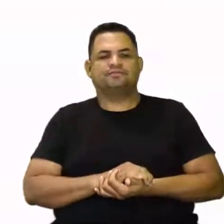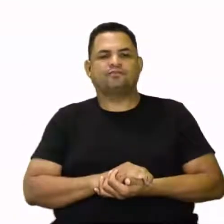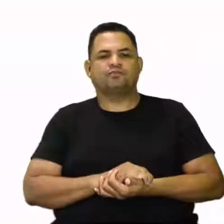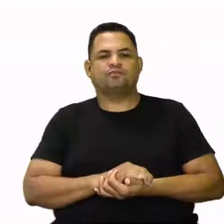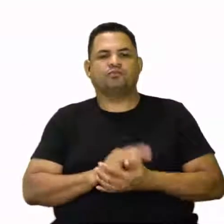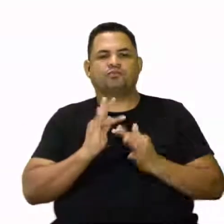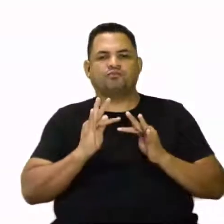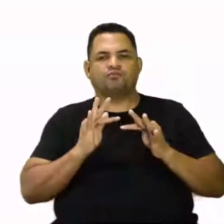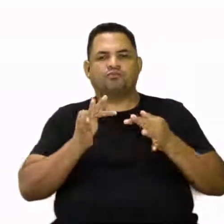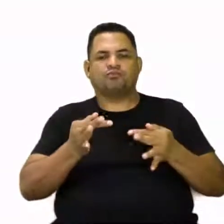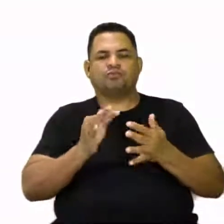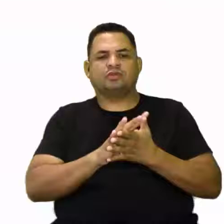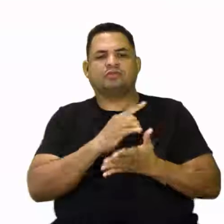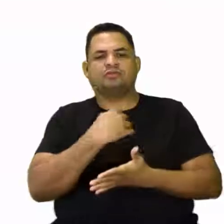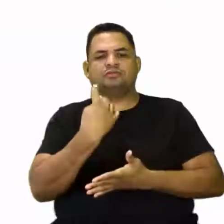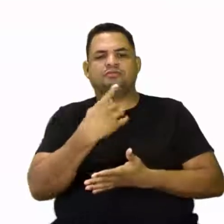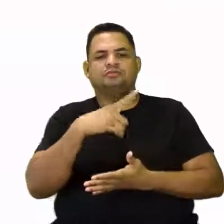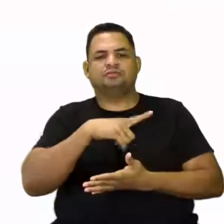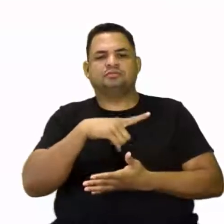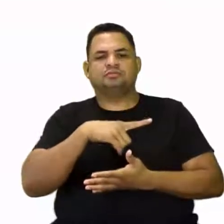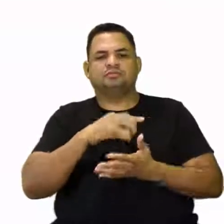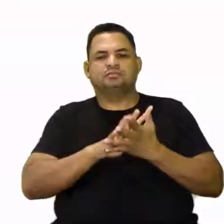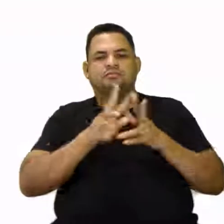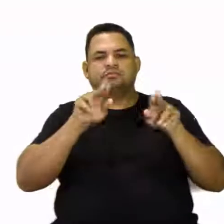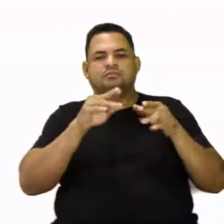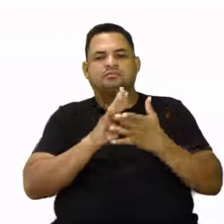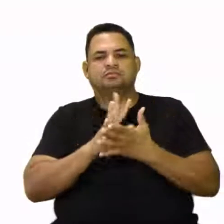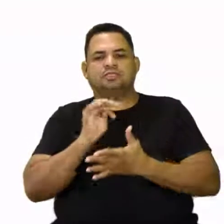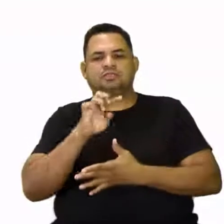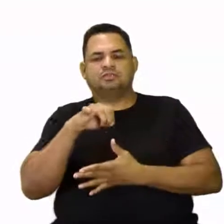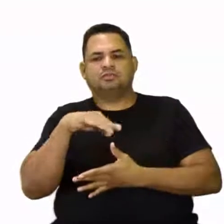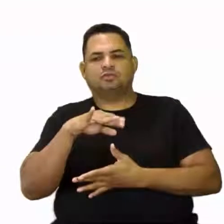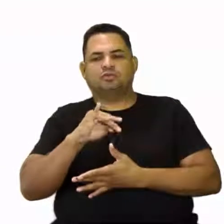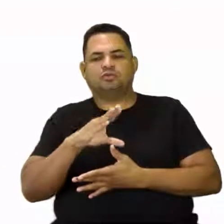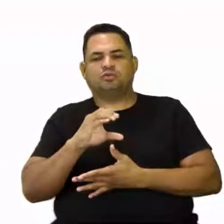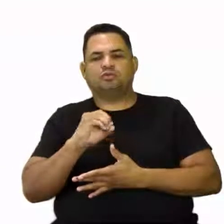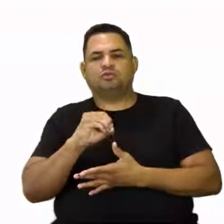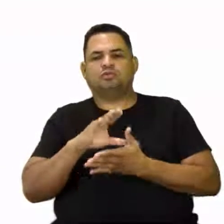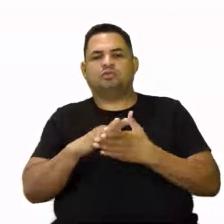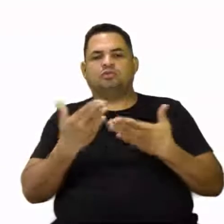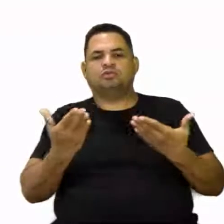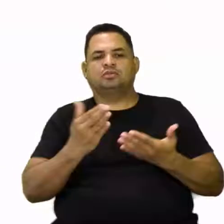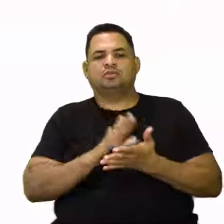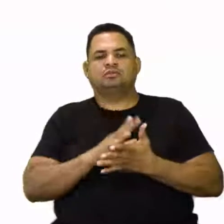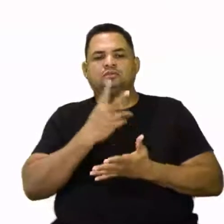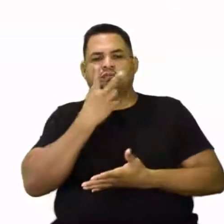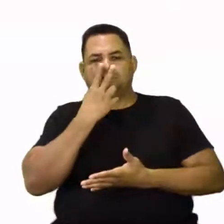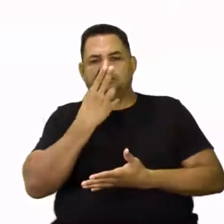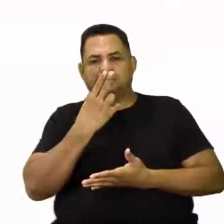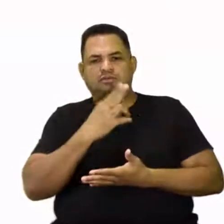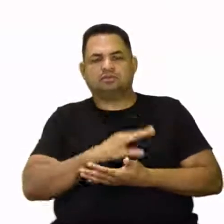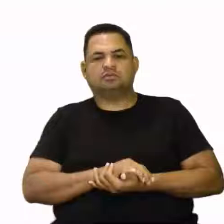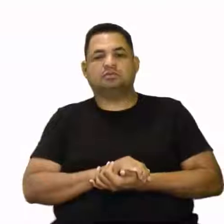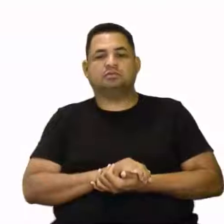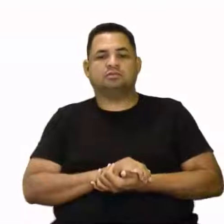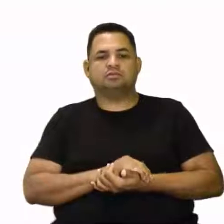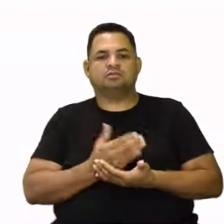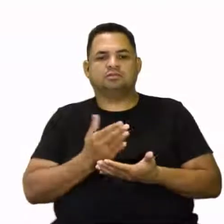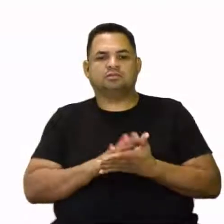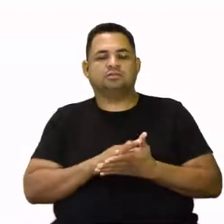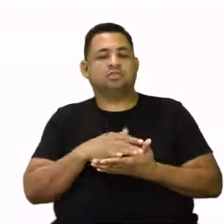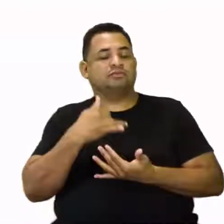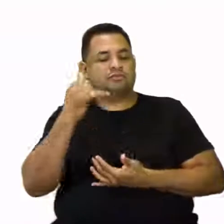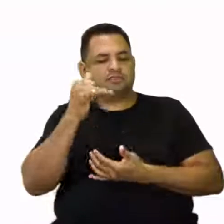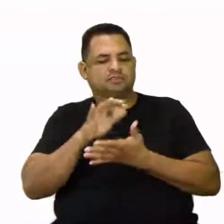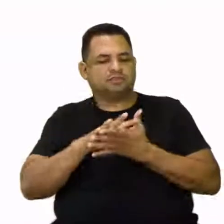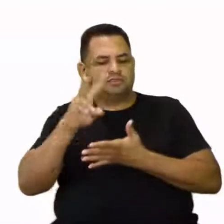para finalizar, nós temos os titulares testemunho, que são parecidos como se fossem